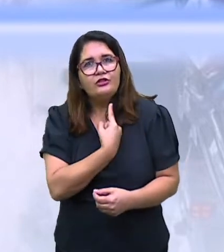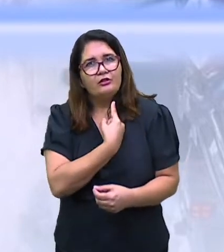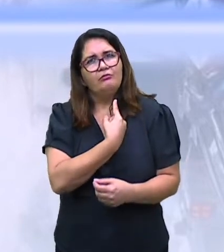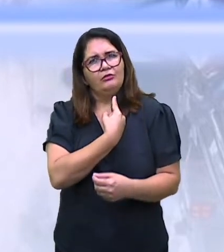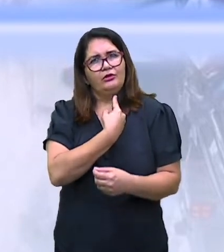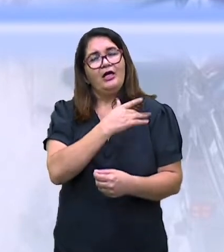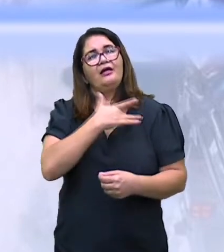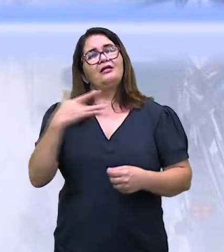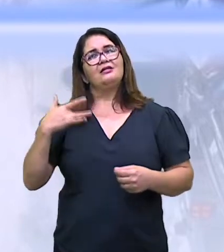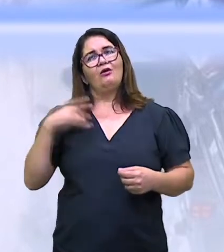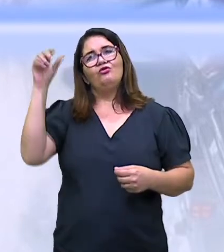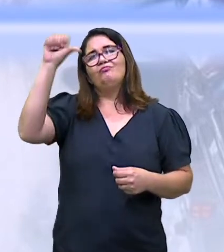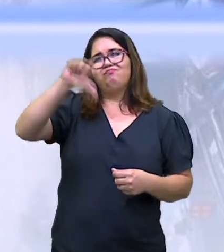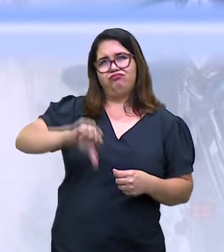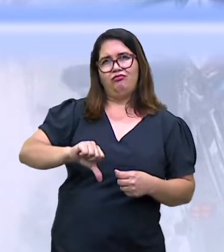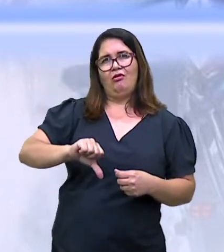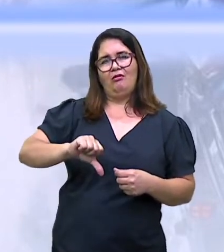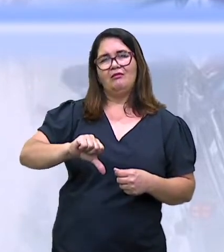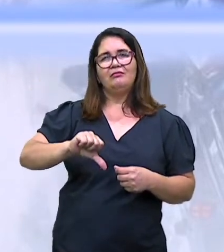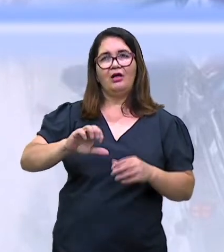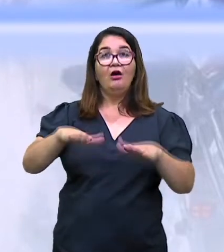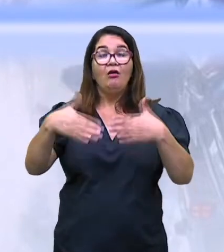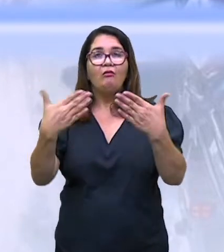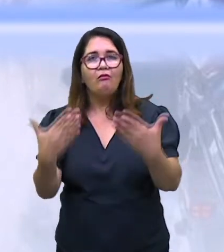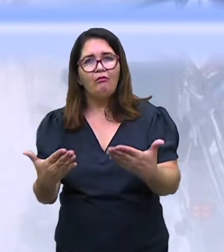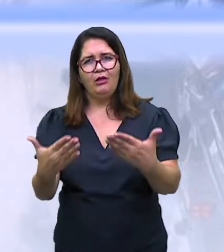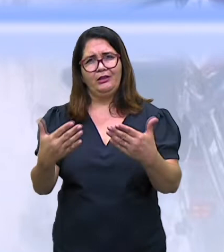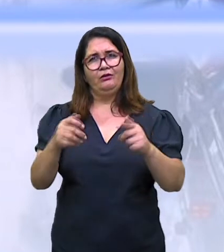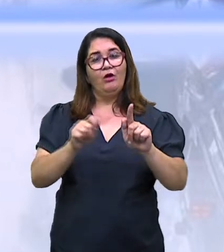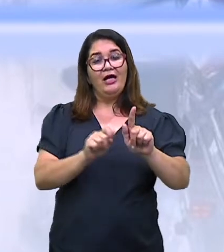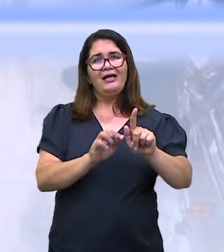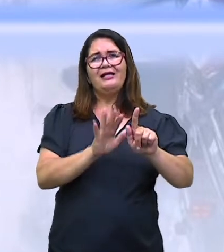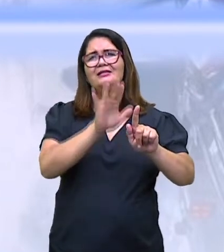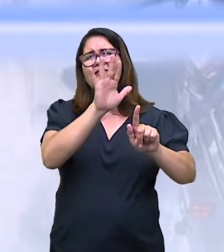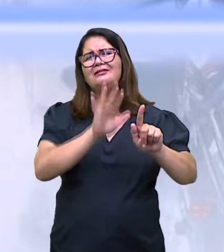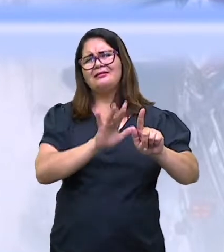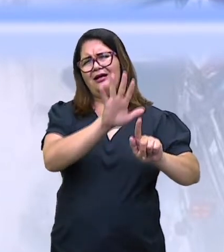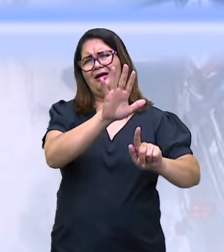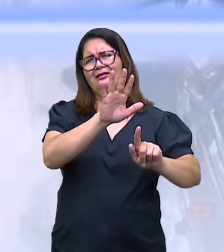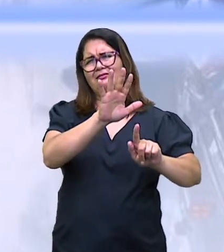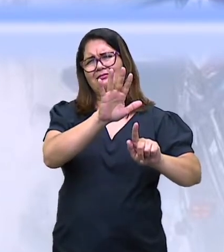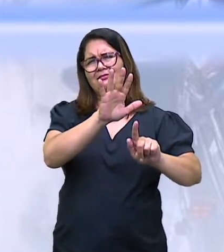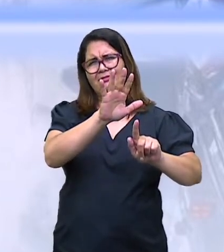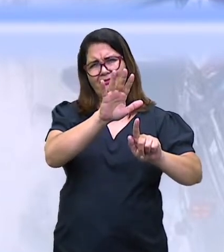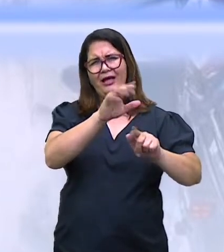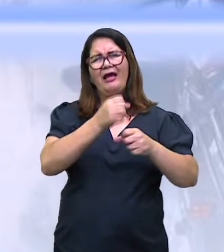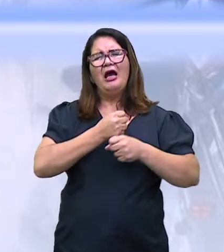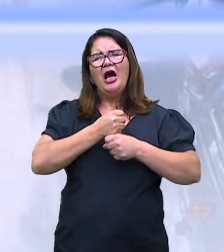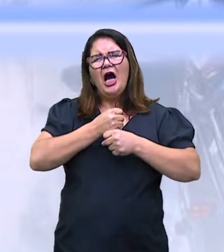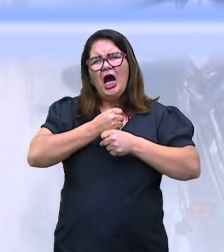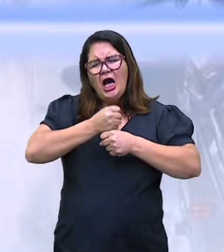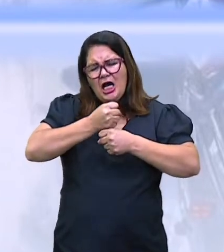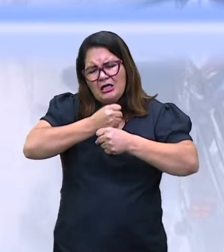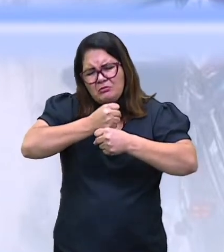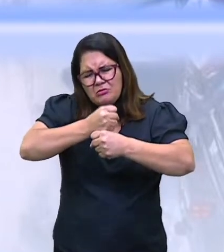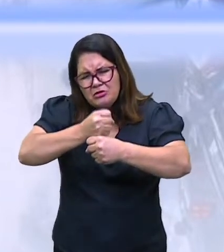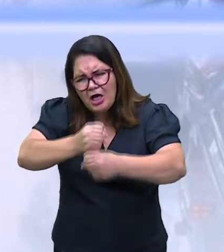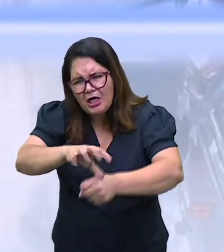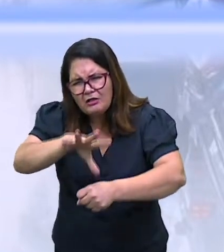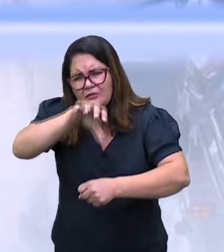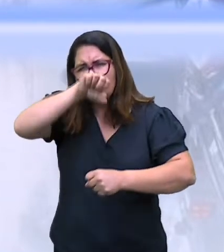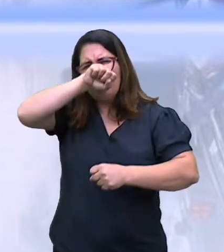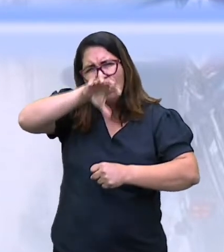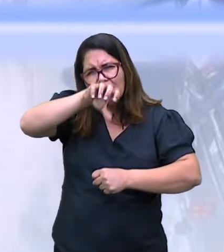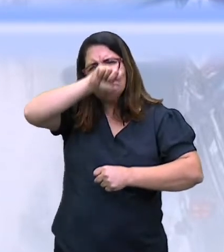destinação correta do descarte do lixo, não é mesmo? Porque mais tarde a gente vai ter aí efeitos